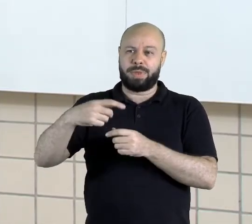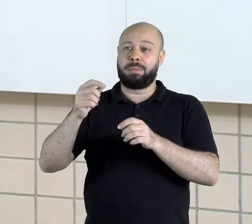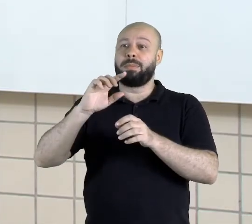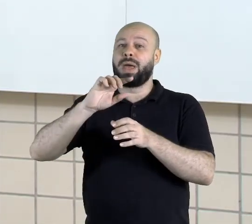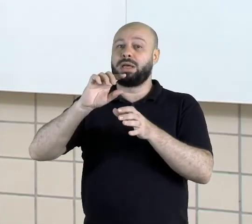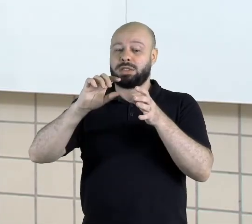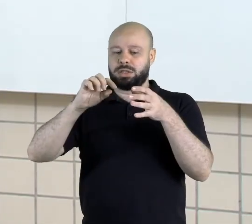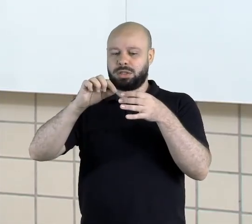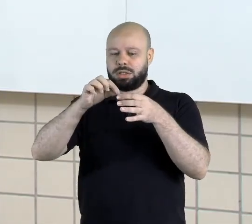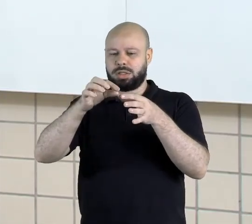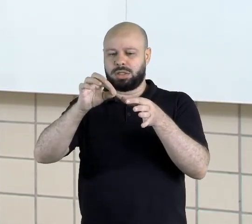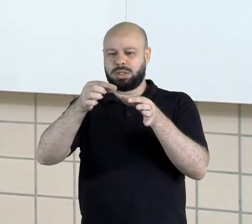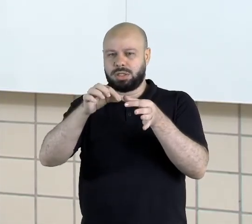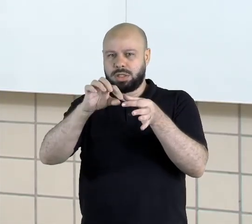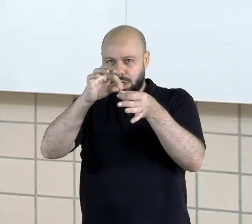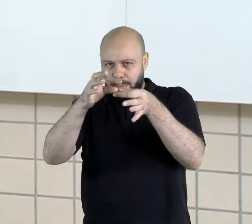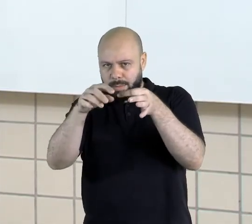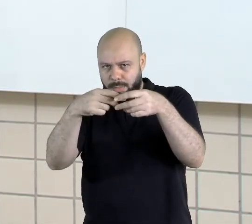esconder esse pedaço aqui.